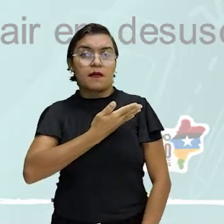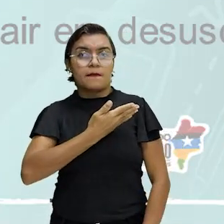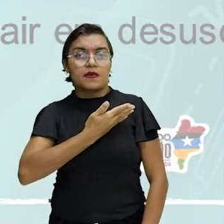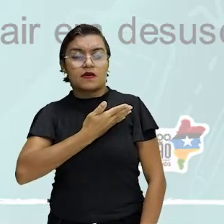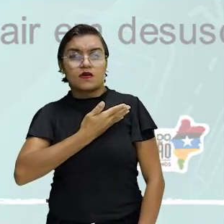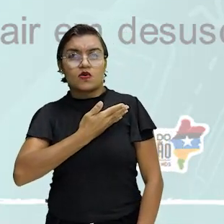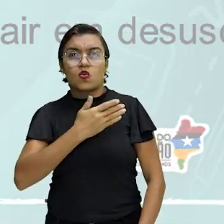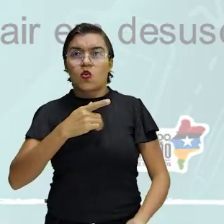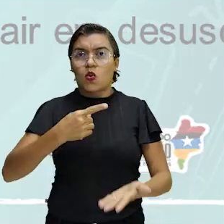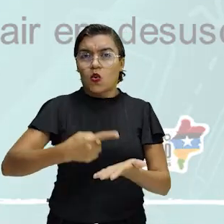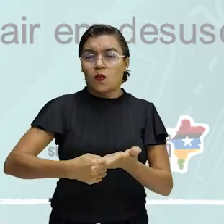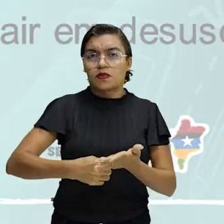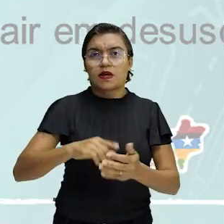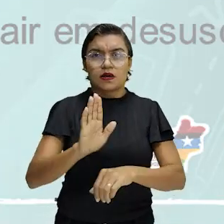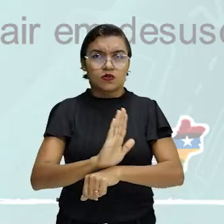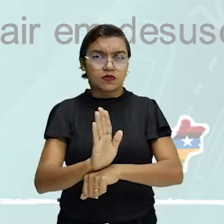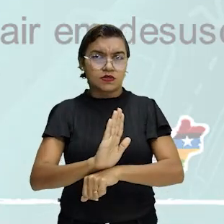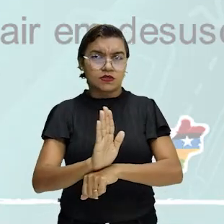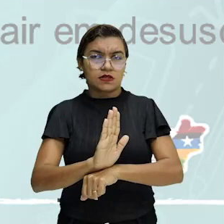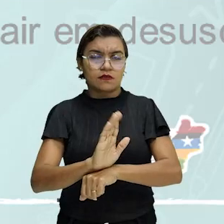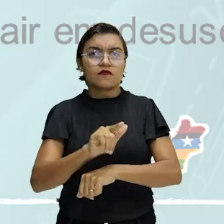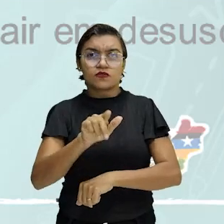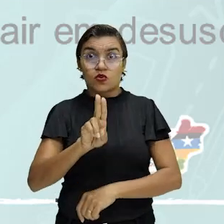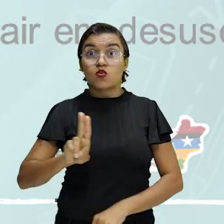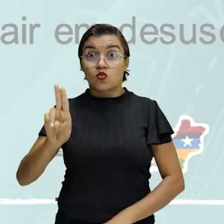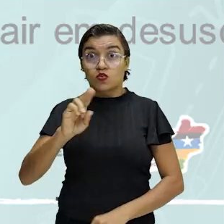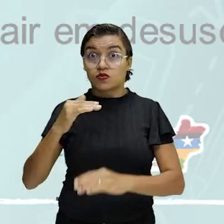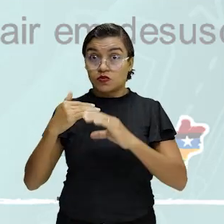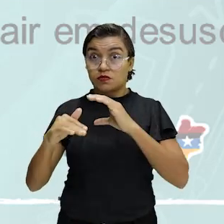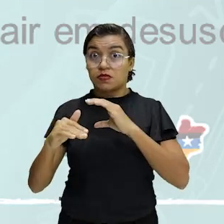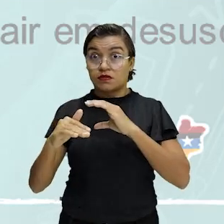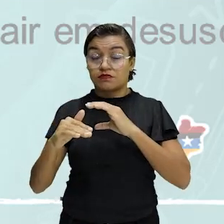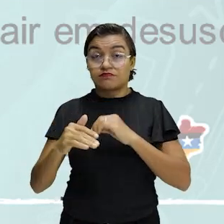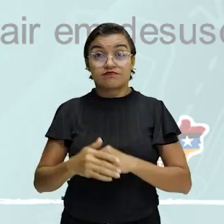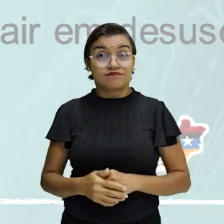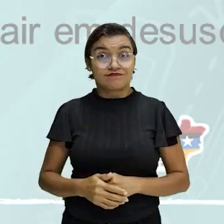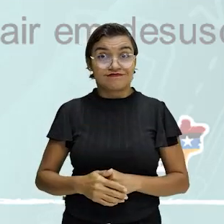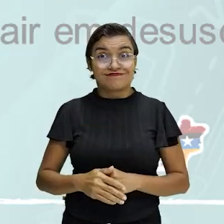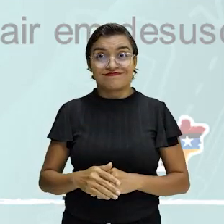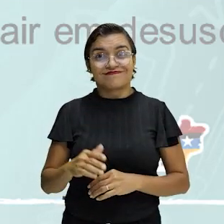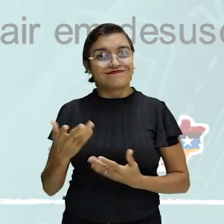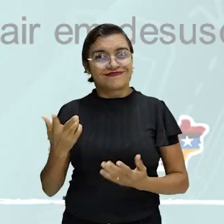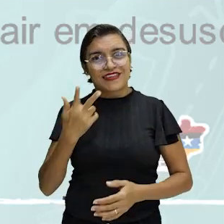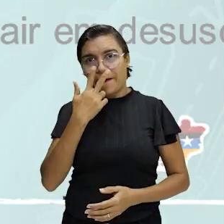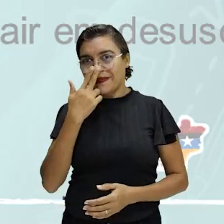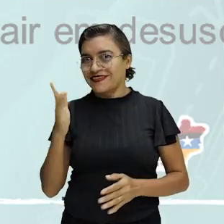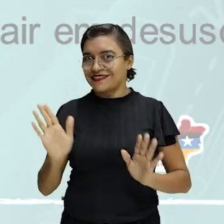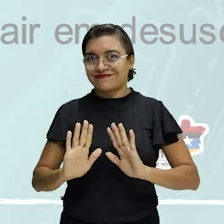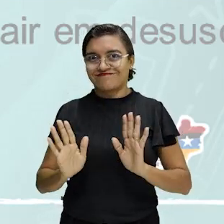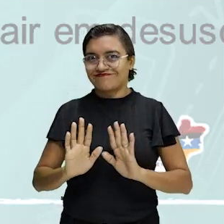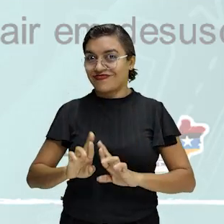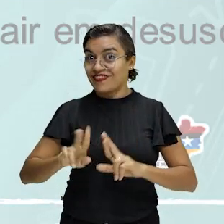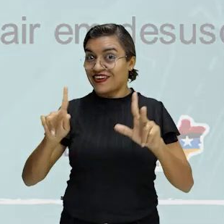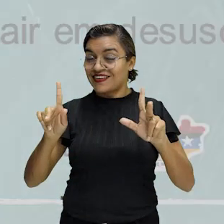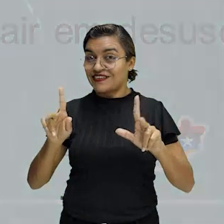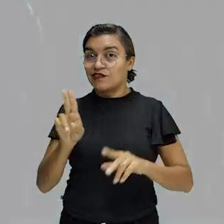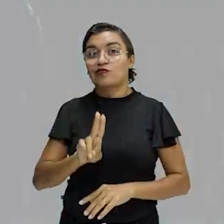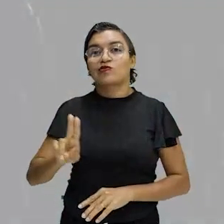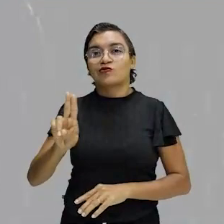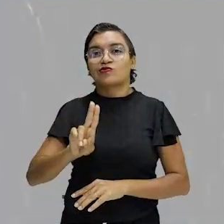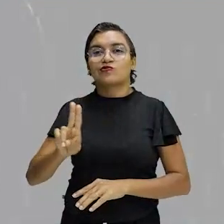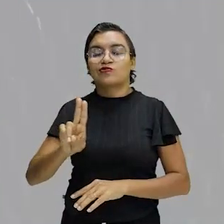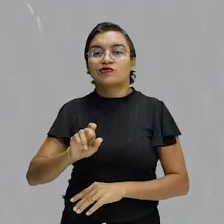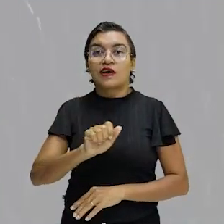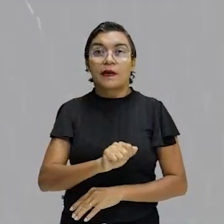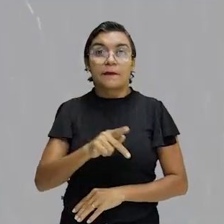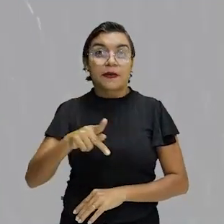cinema, quer marcar de sair. Você costuma utilizar o e-mail nessa situação? Provavelmente não, né? Provavelmente você vai utilizar um